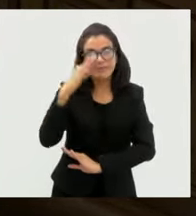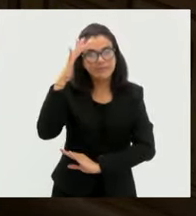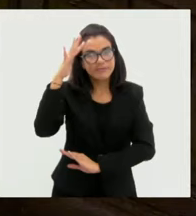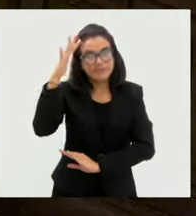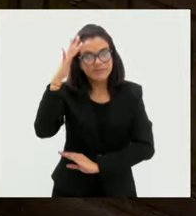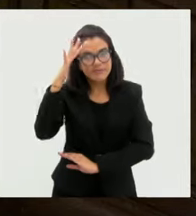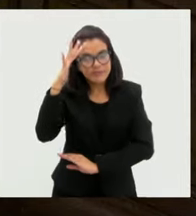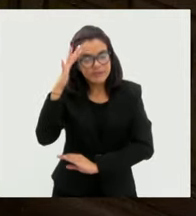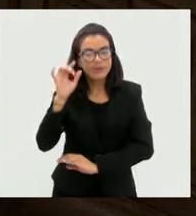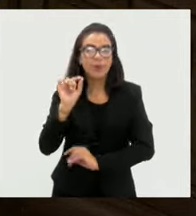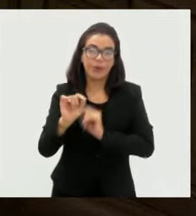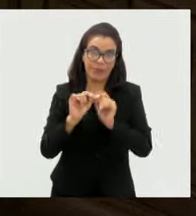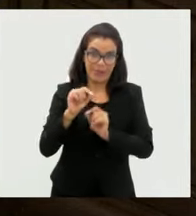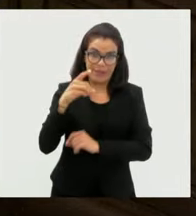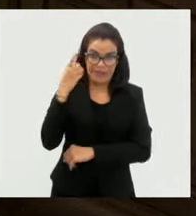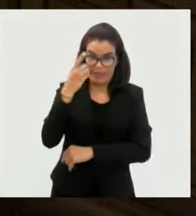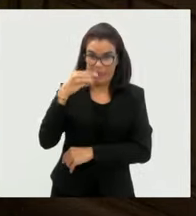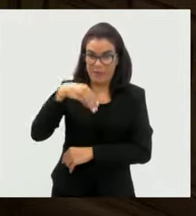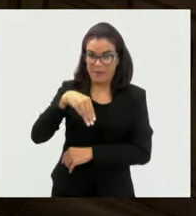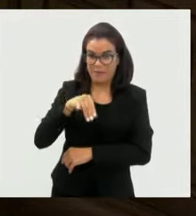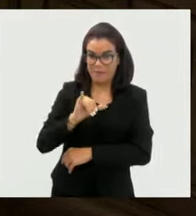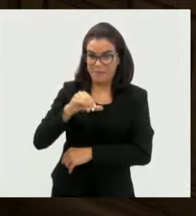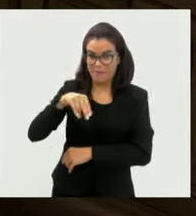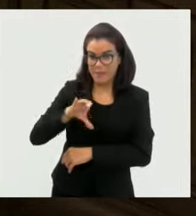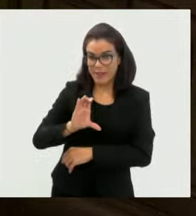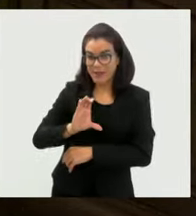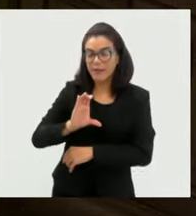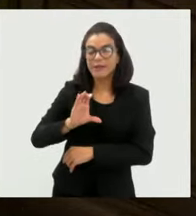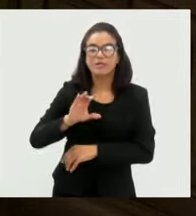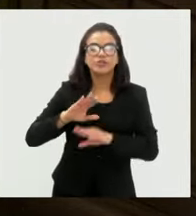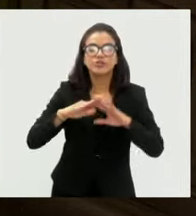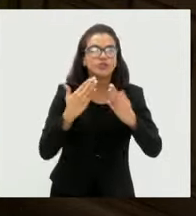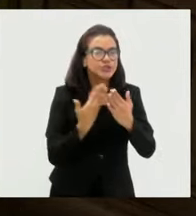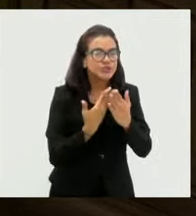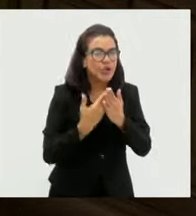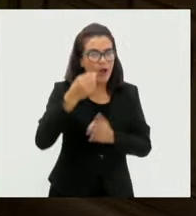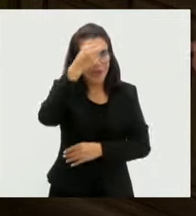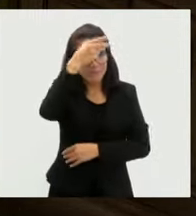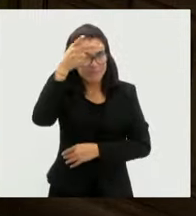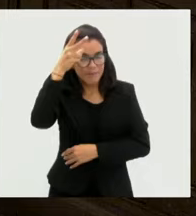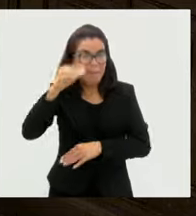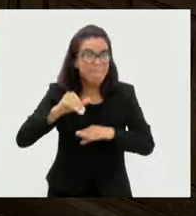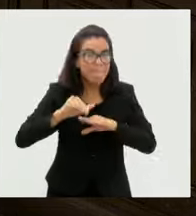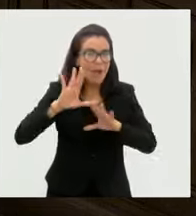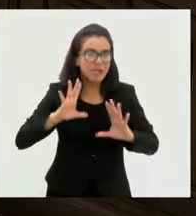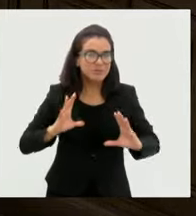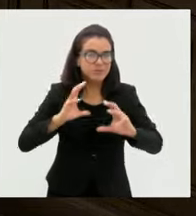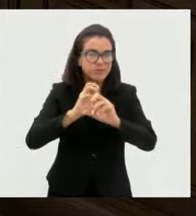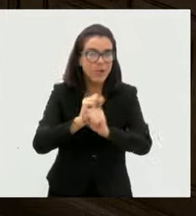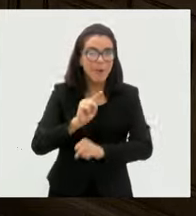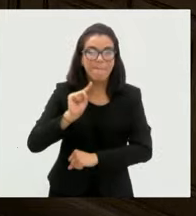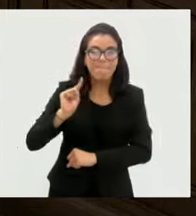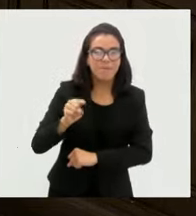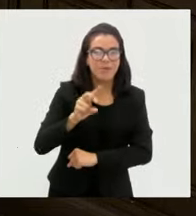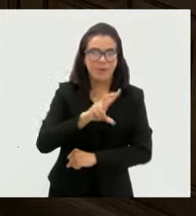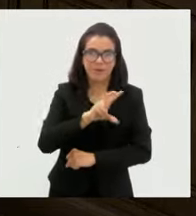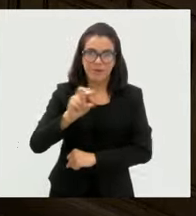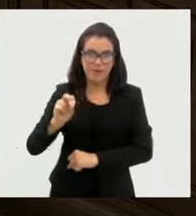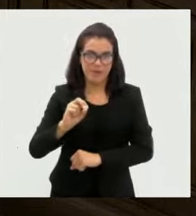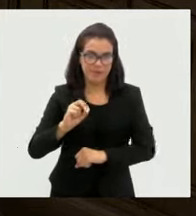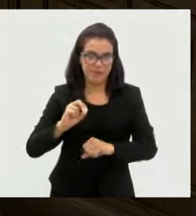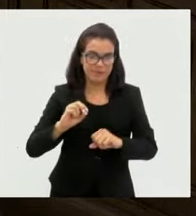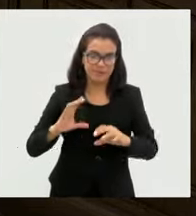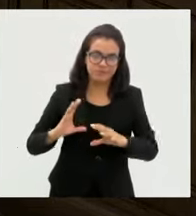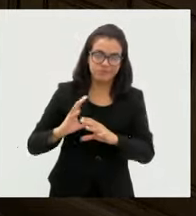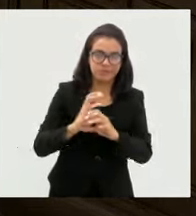deputado Carlos Mink, que a nível de escolas municipais nós temos mais de 1.500 escolas municipais. Hoje a cidade